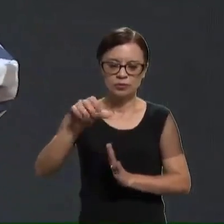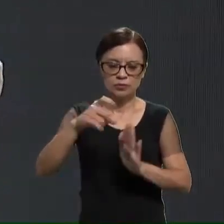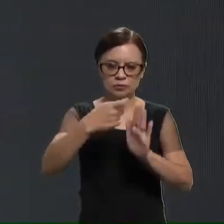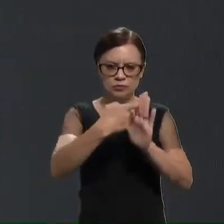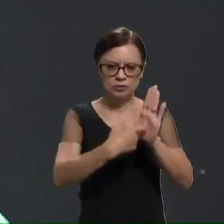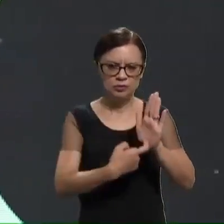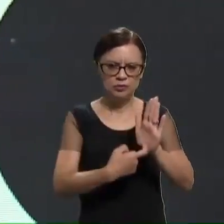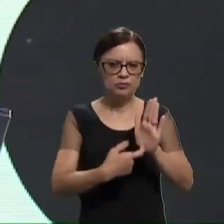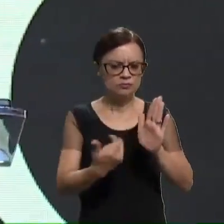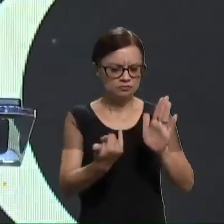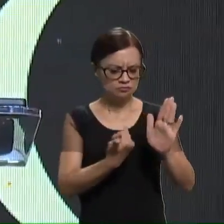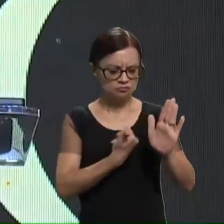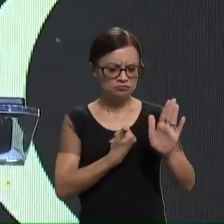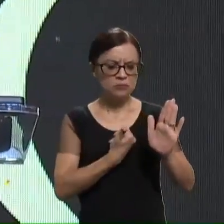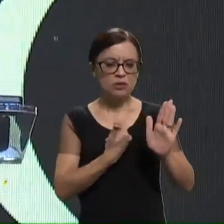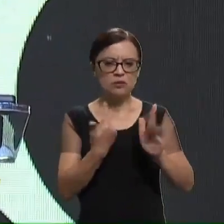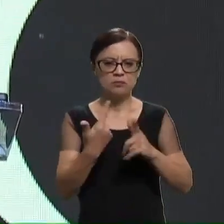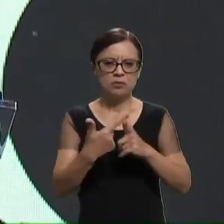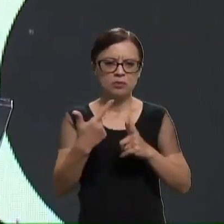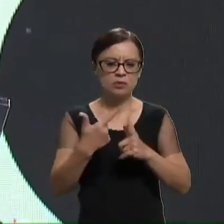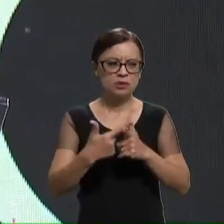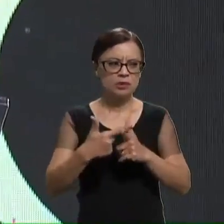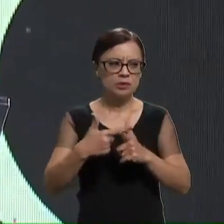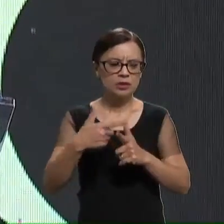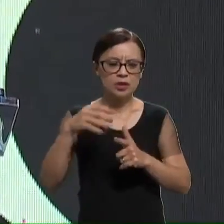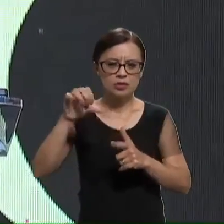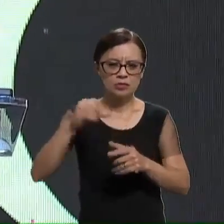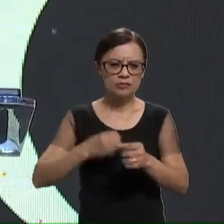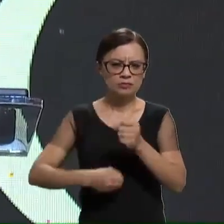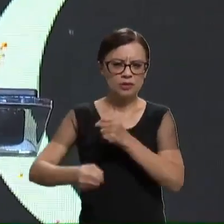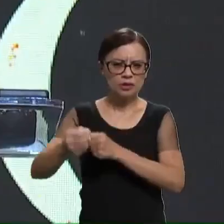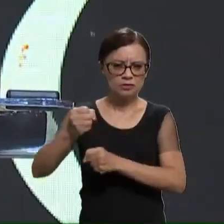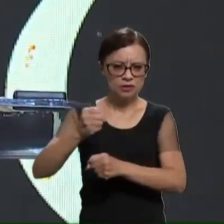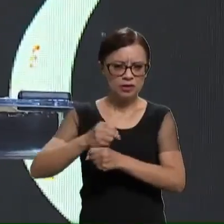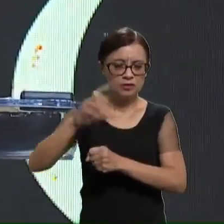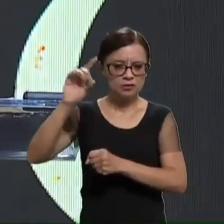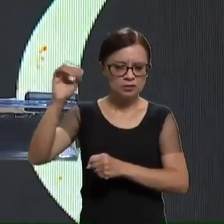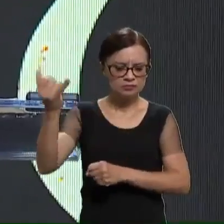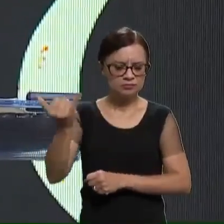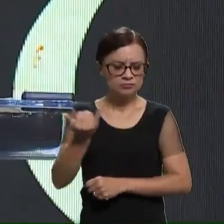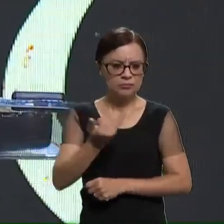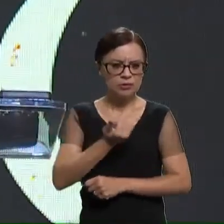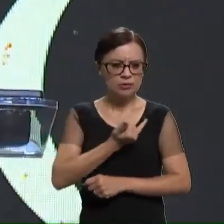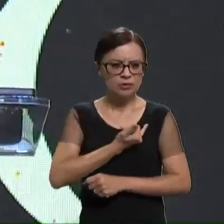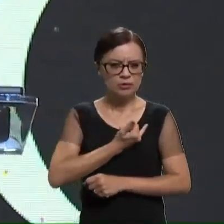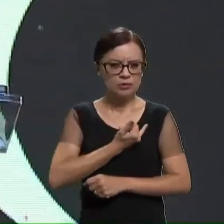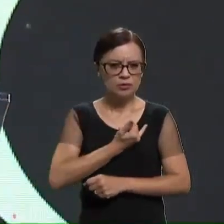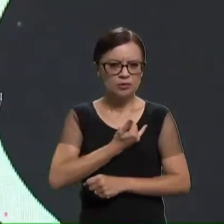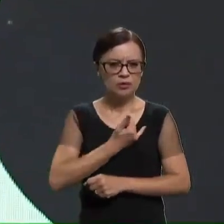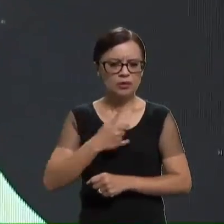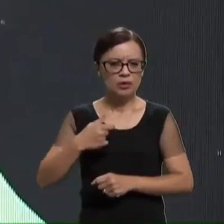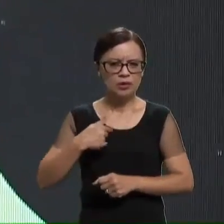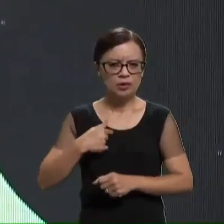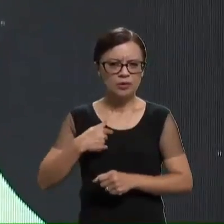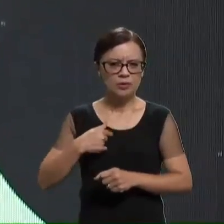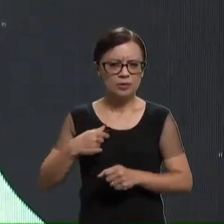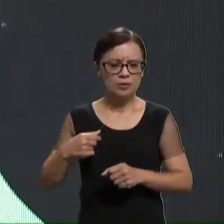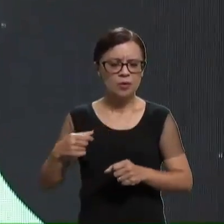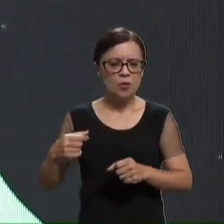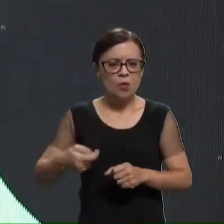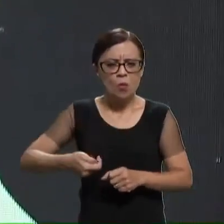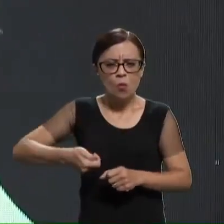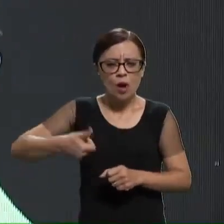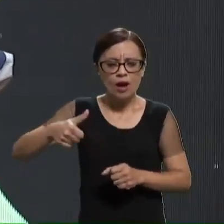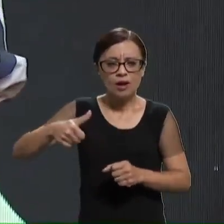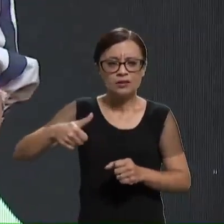Deus me deu essa palavra exatamente 9 anos atrás, numa virada de ano, aonde eu estava prestes a vir para o Carisma. Eu